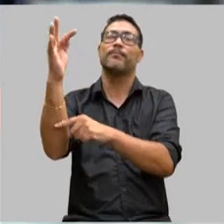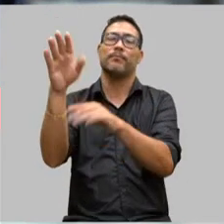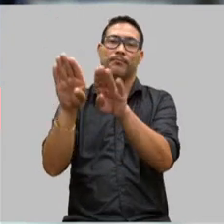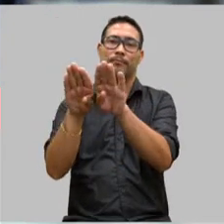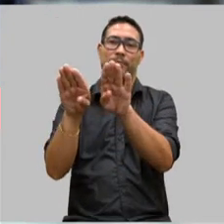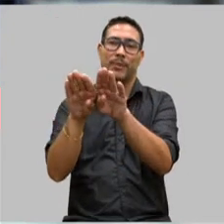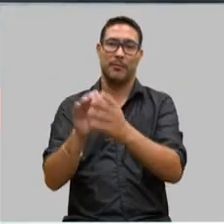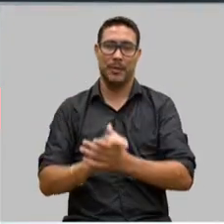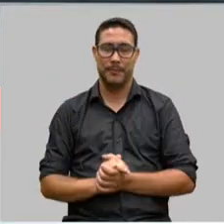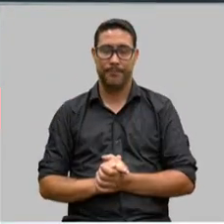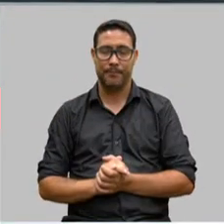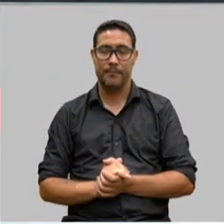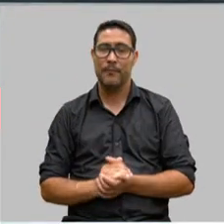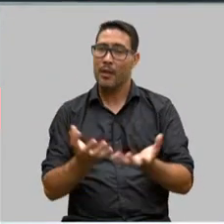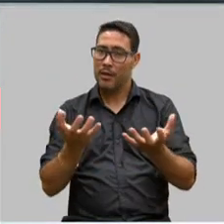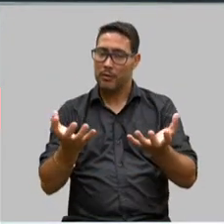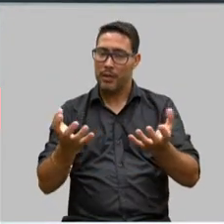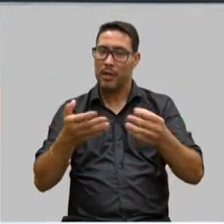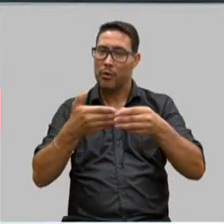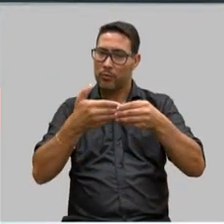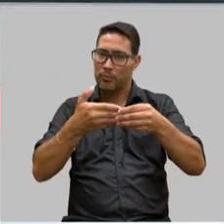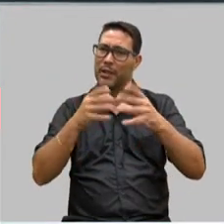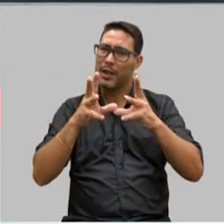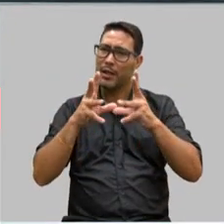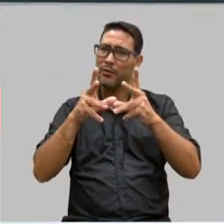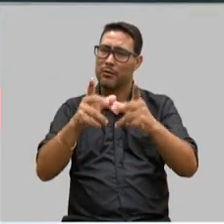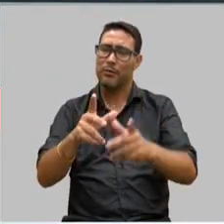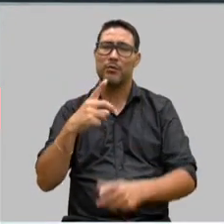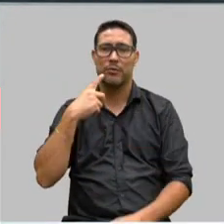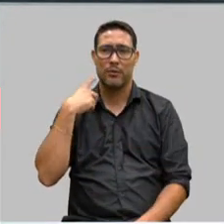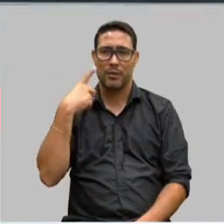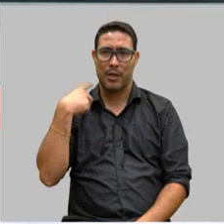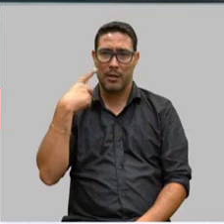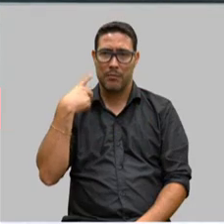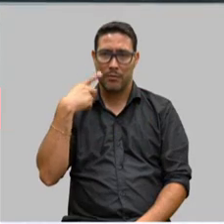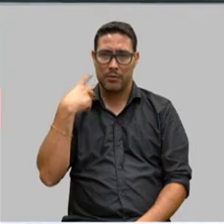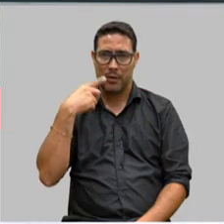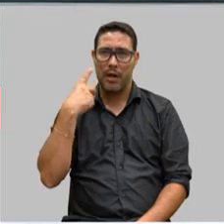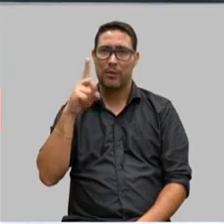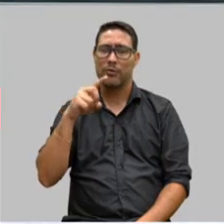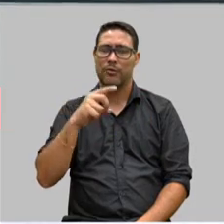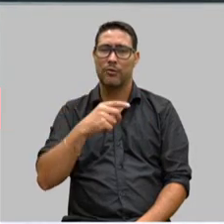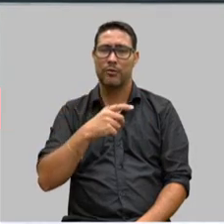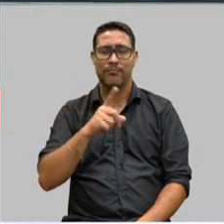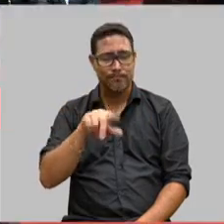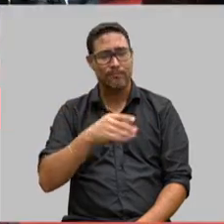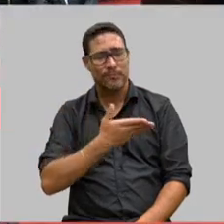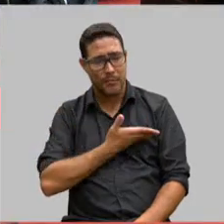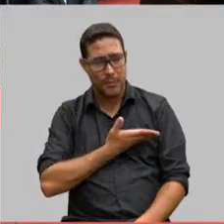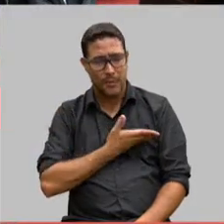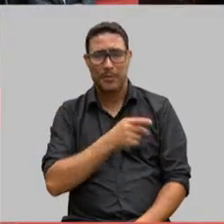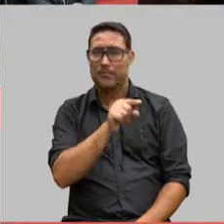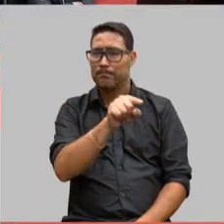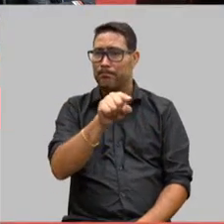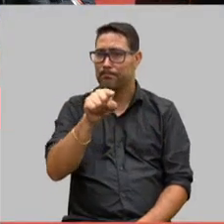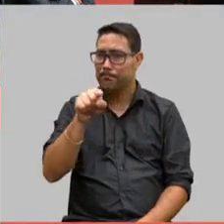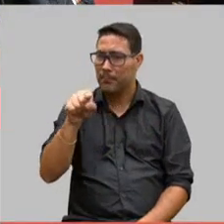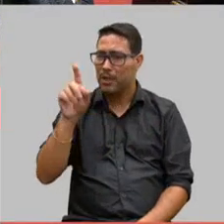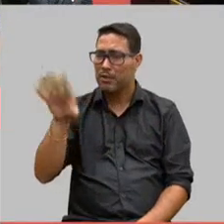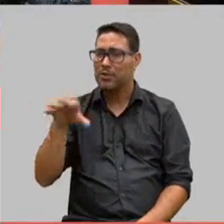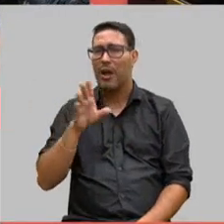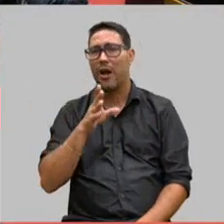Queria cumprimentar todos os deputados, queridos amigos e amigas aqui, que eu já tive a oportunidade